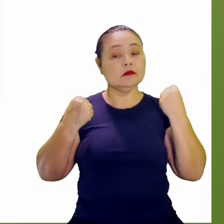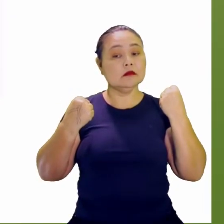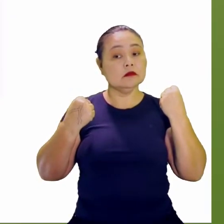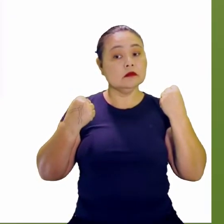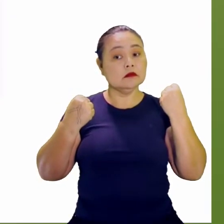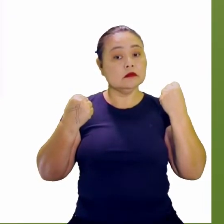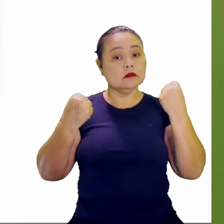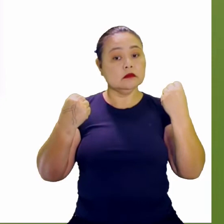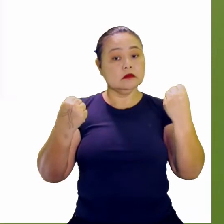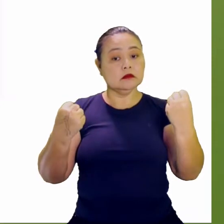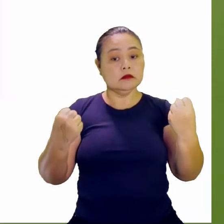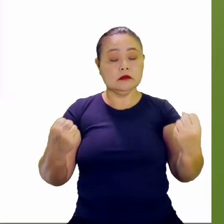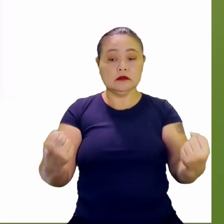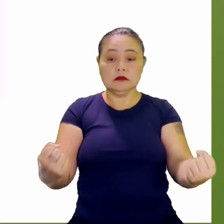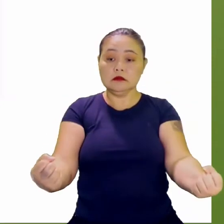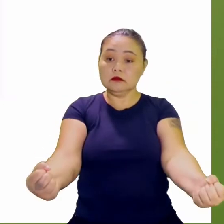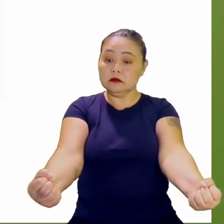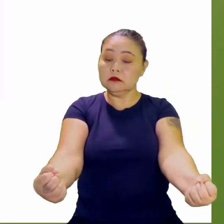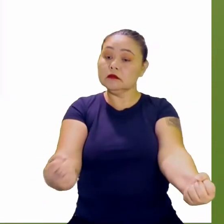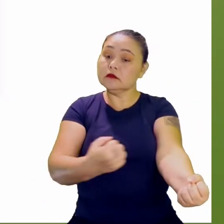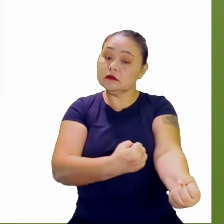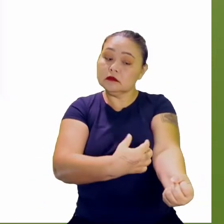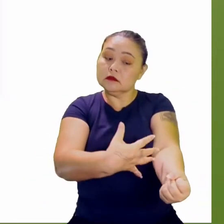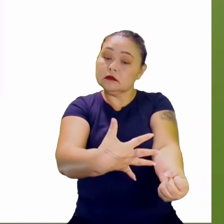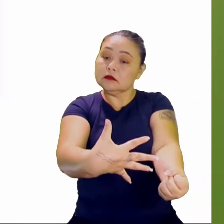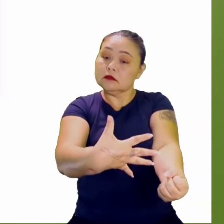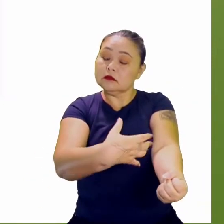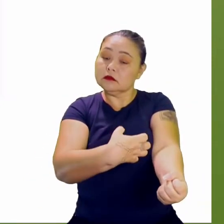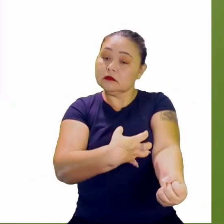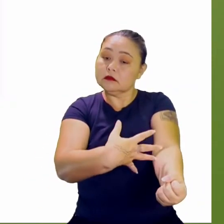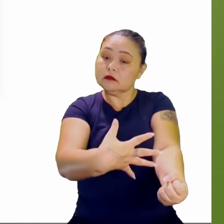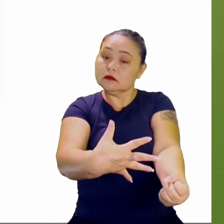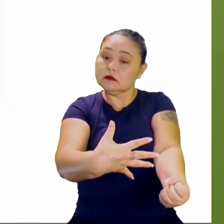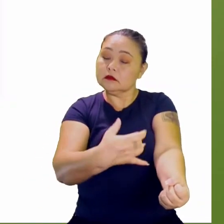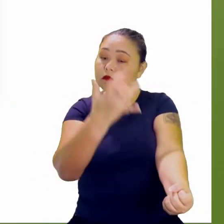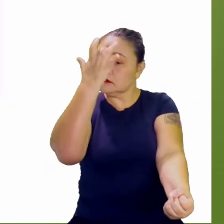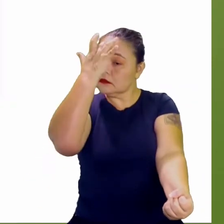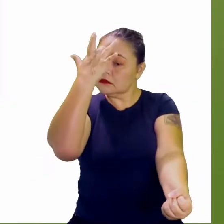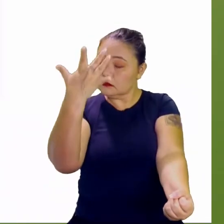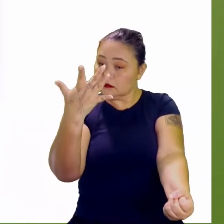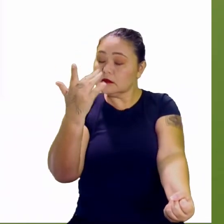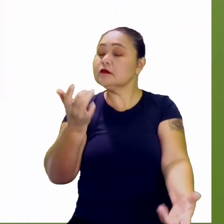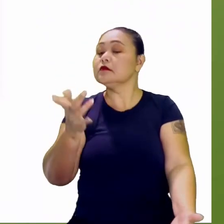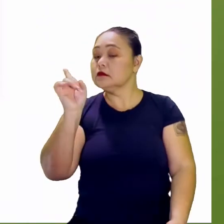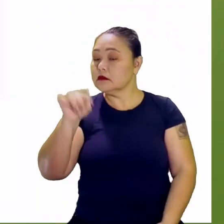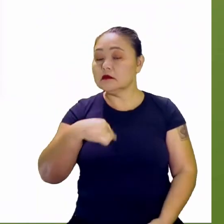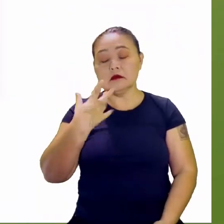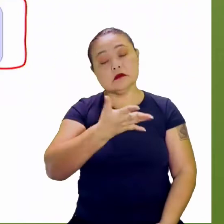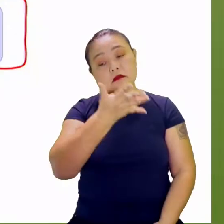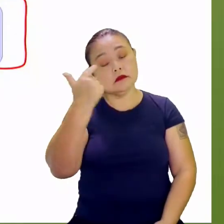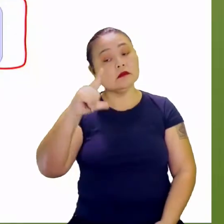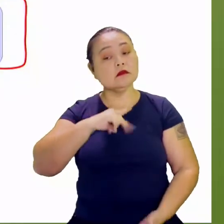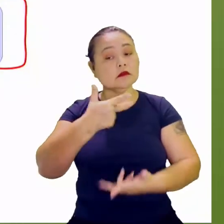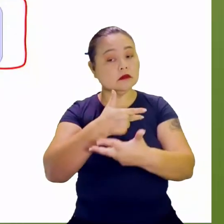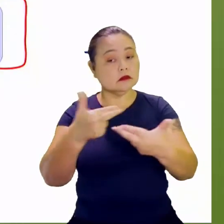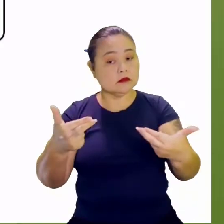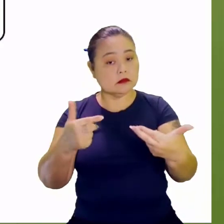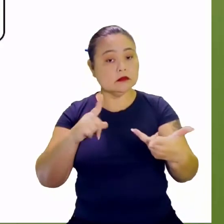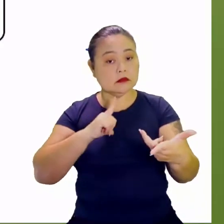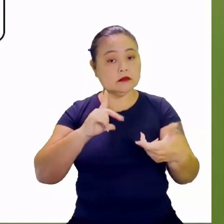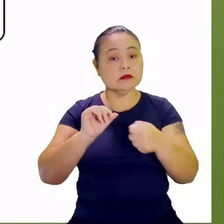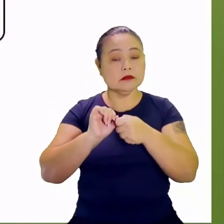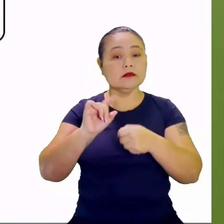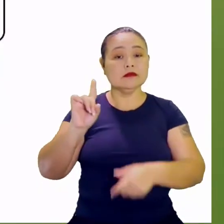concêntrica. Levei, estendi o braço, excêntrica. É muito fácil, não é? Vamos seguir, porque tem mais coisa. A professora